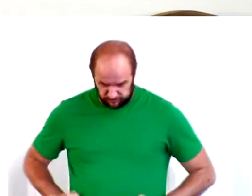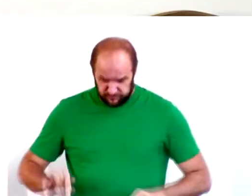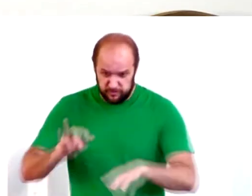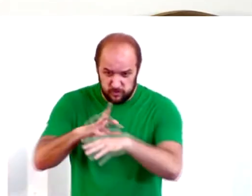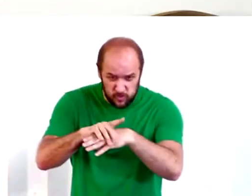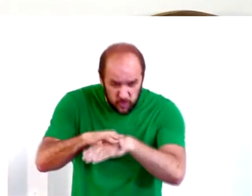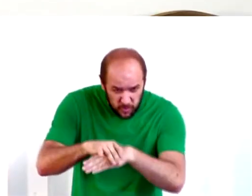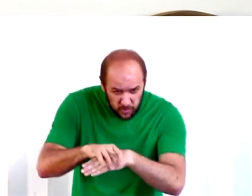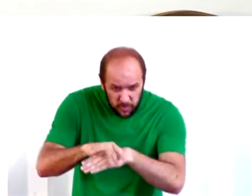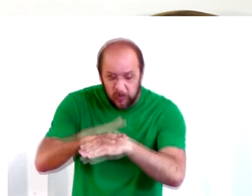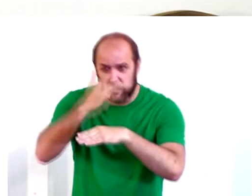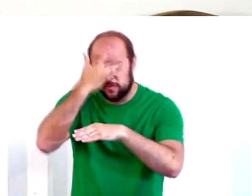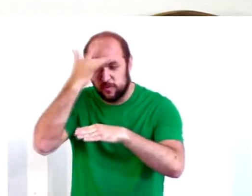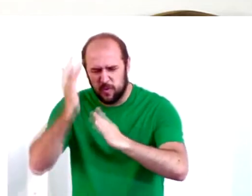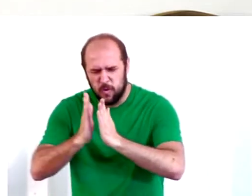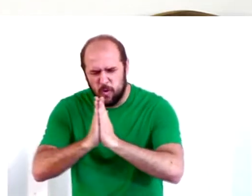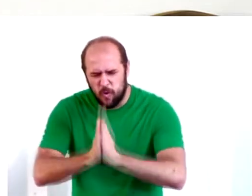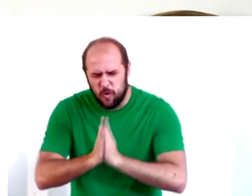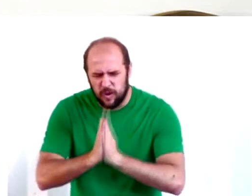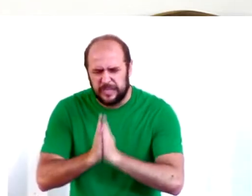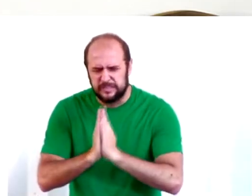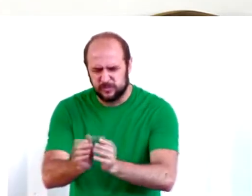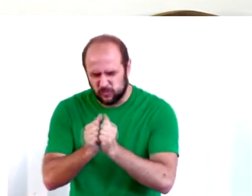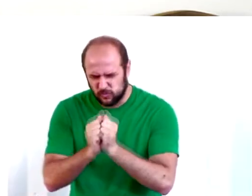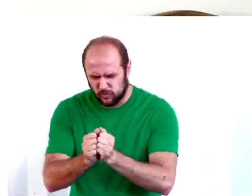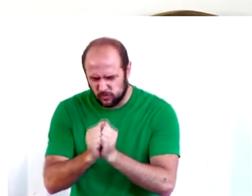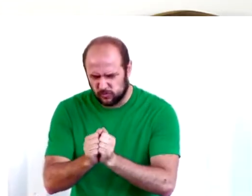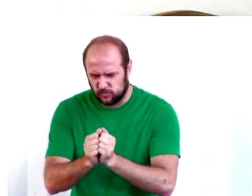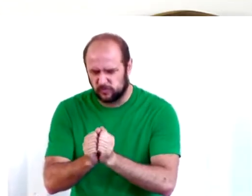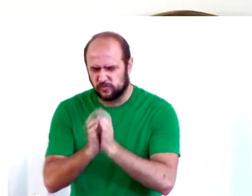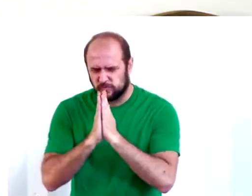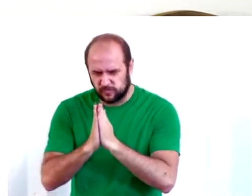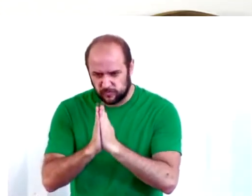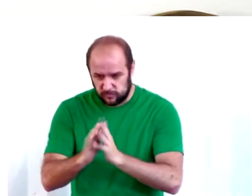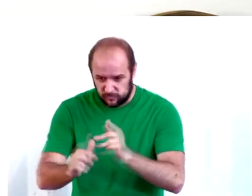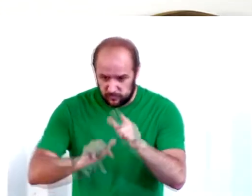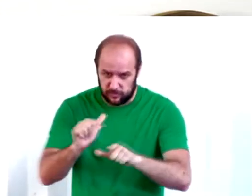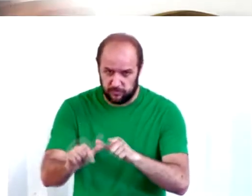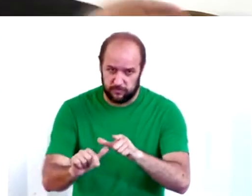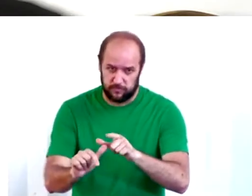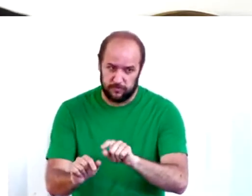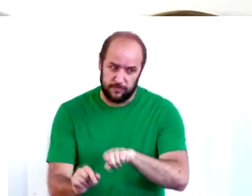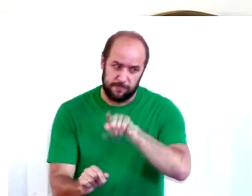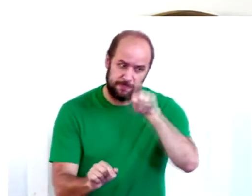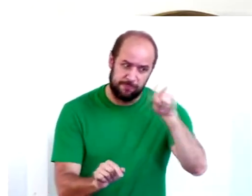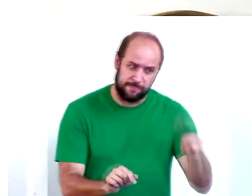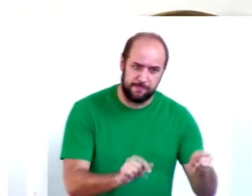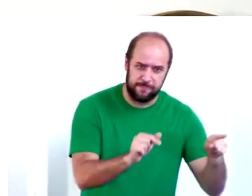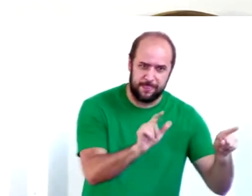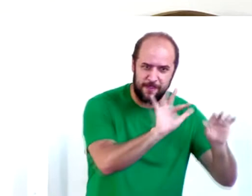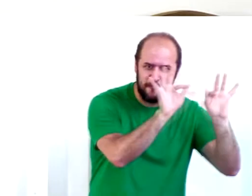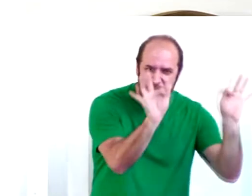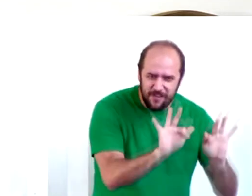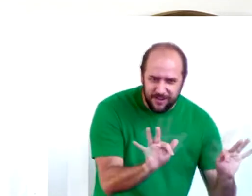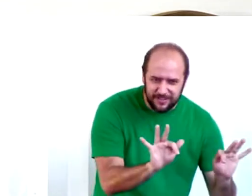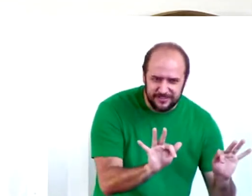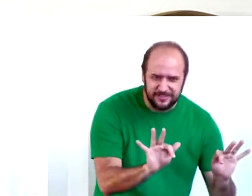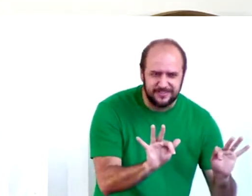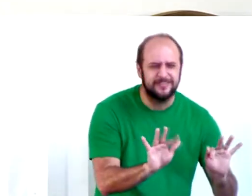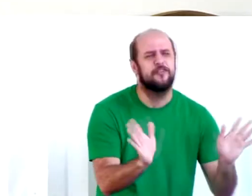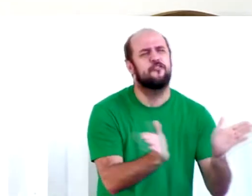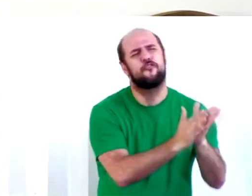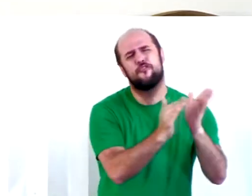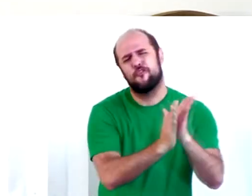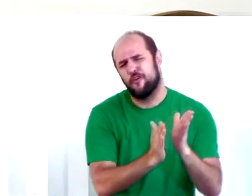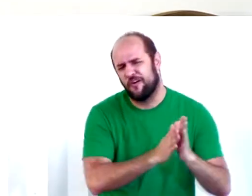doença, intercessão, oração e ação. Na hora da alegria, louvor, canto. É assim que a igreja